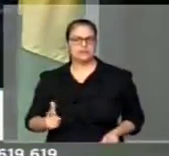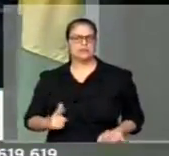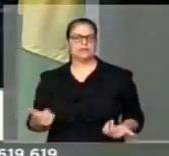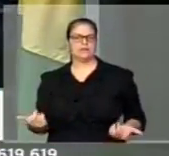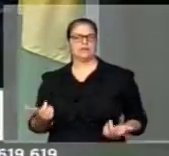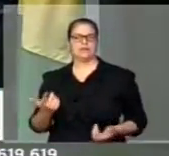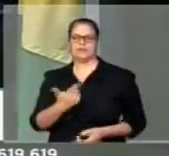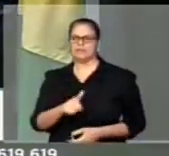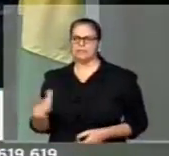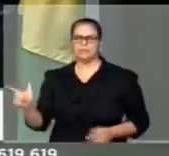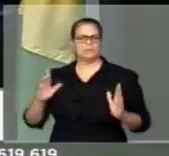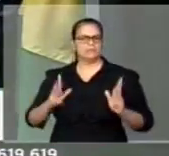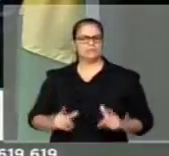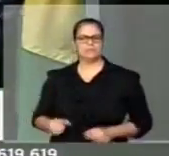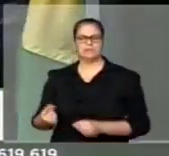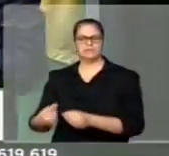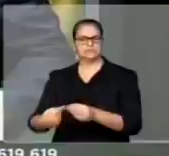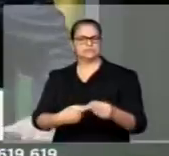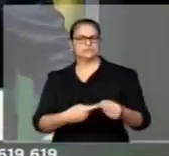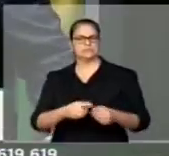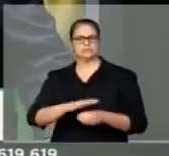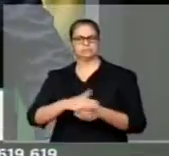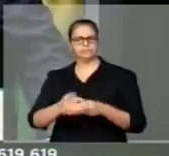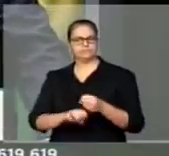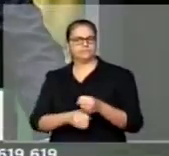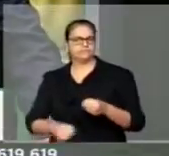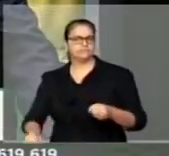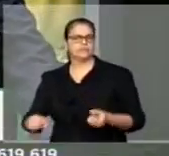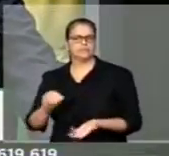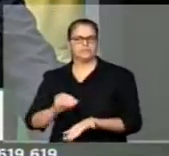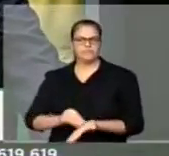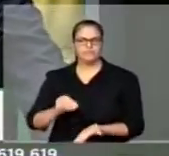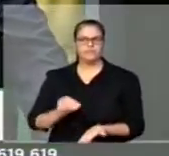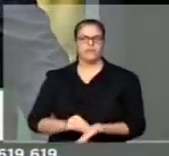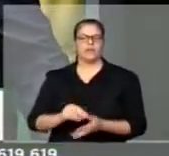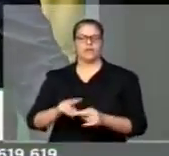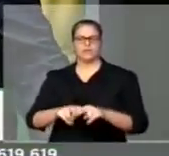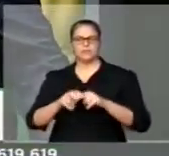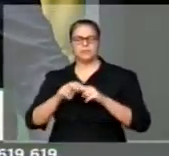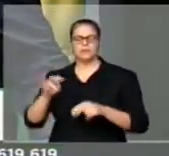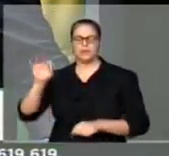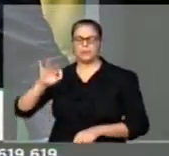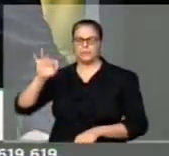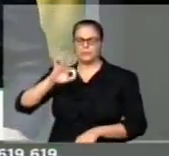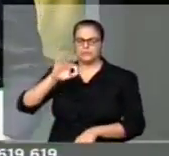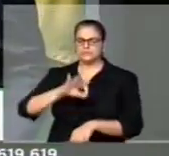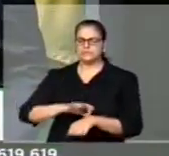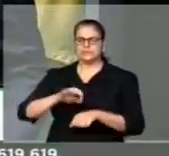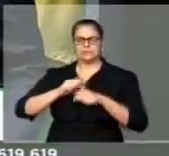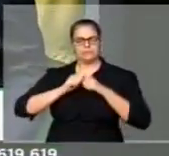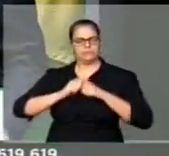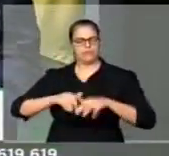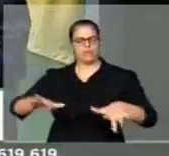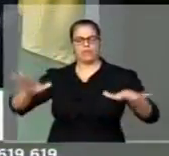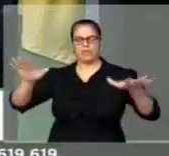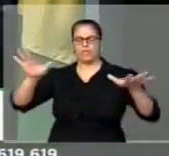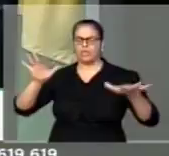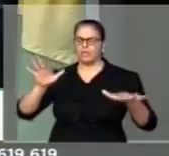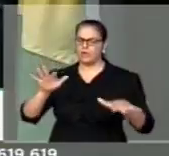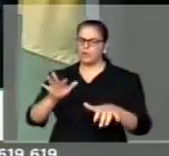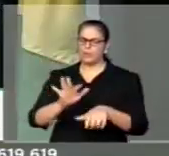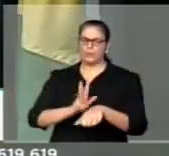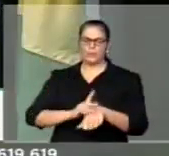de saneamento básico que faz com que o país hoje seja vítima de um mosquito que importuna as